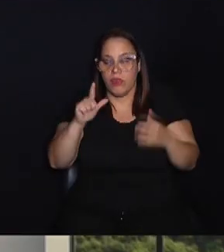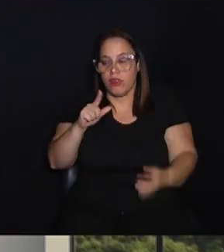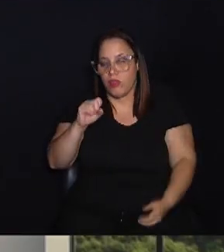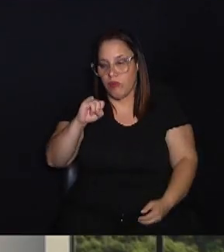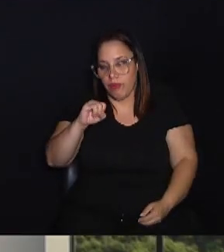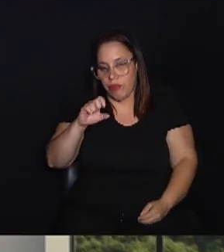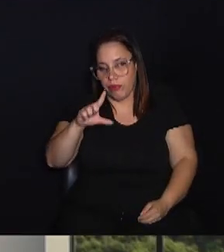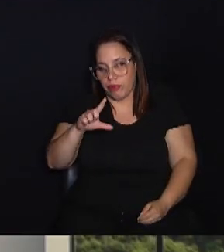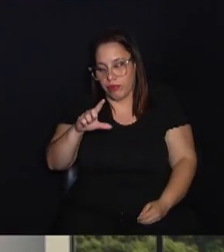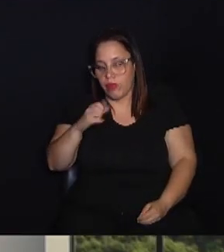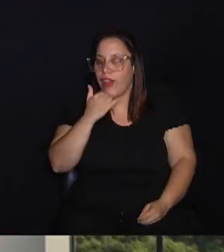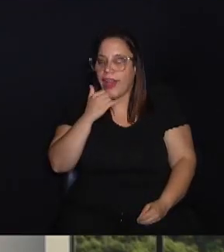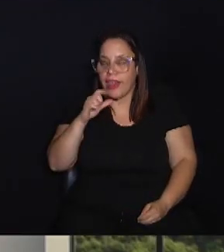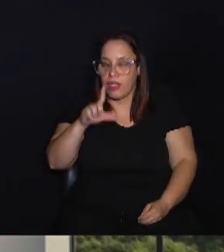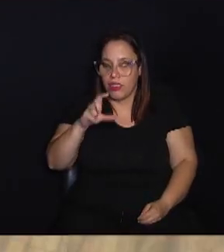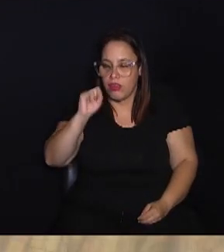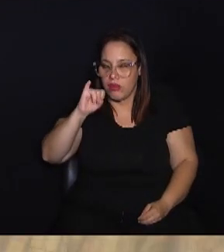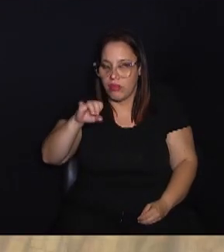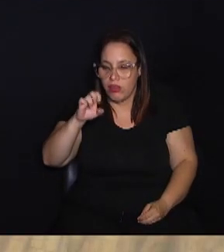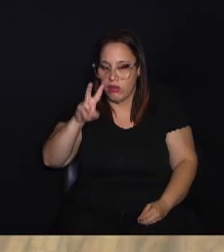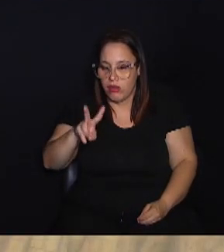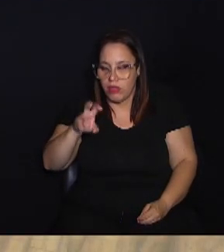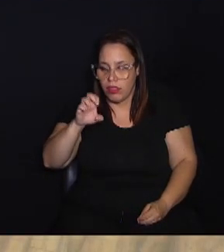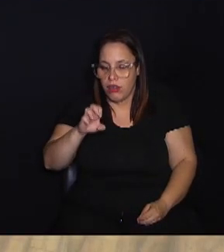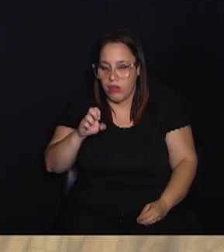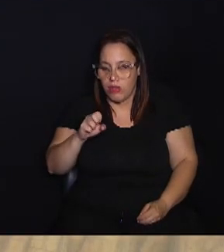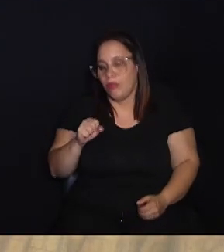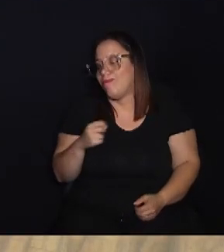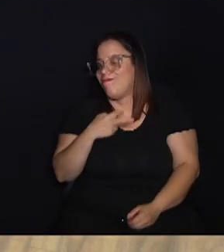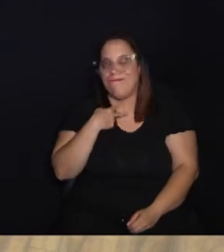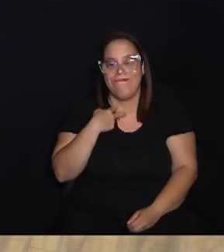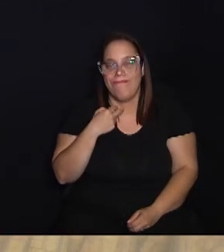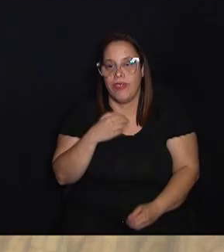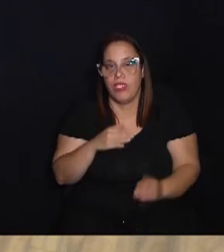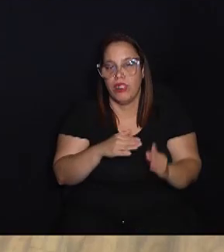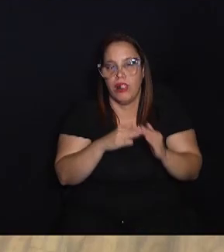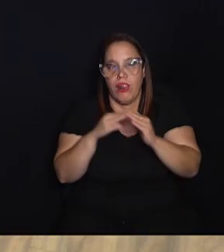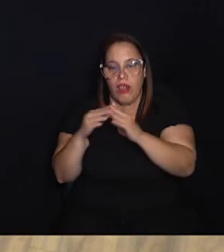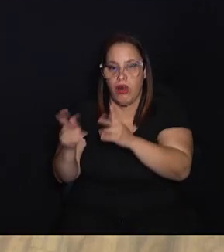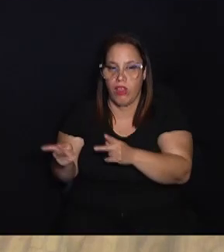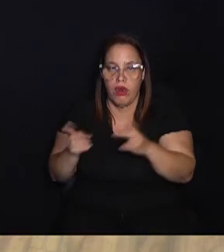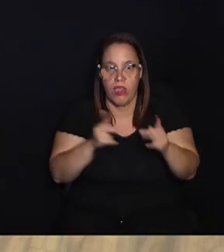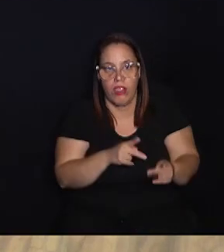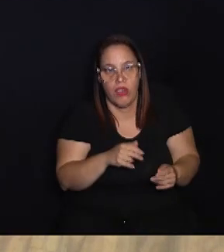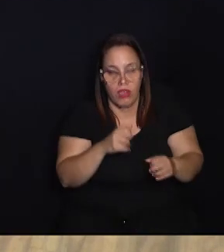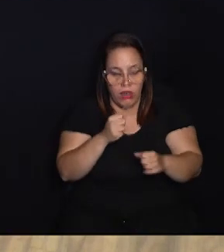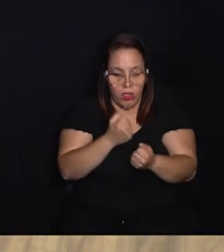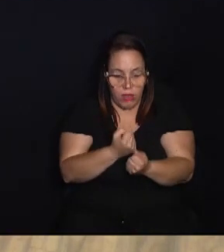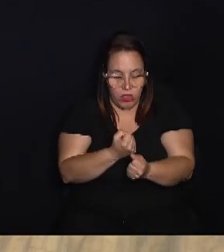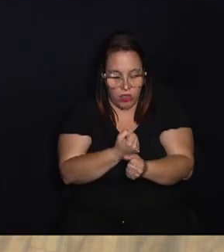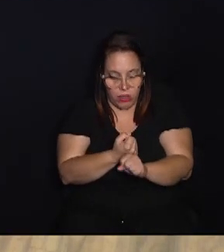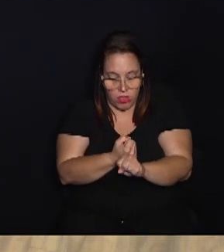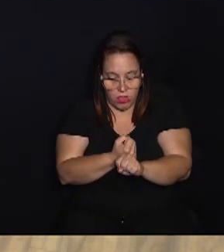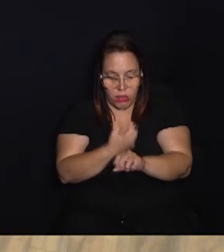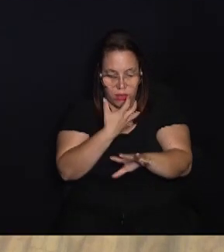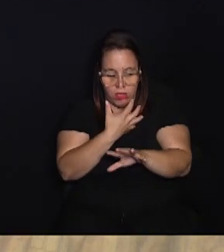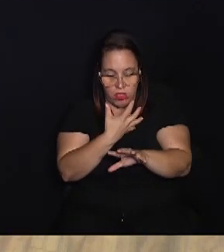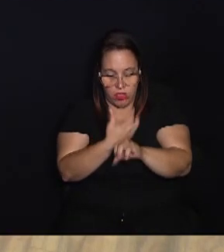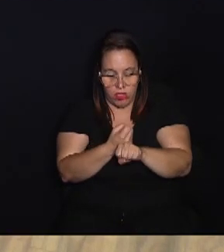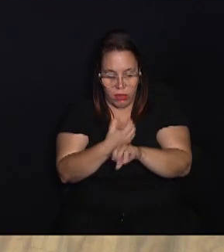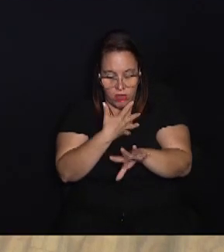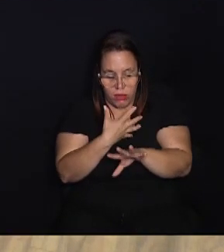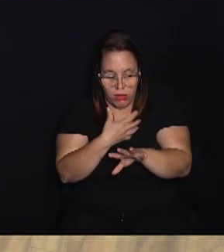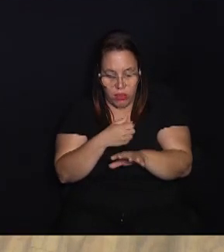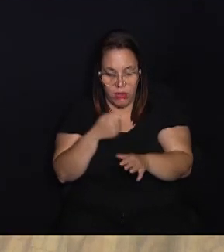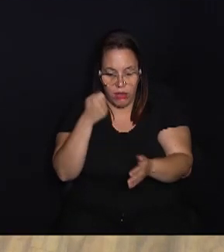poder assistir. Se não podia visitar a casa de parente, a gente tinha chamada de vídeo. Se não podia comprar em loja